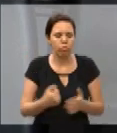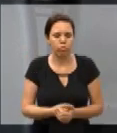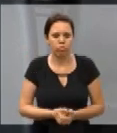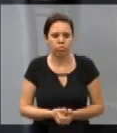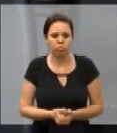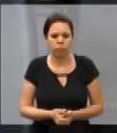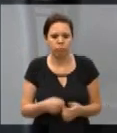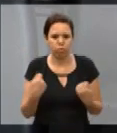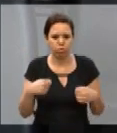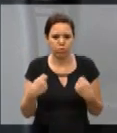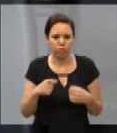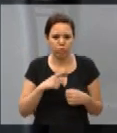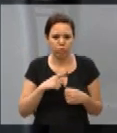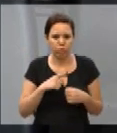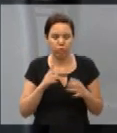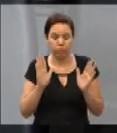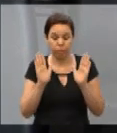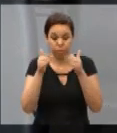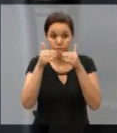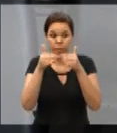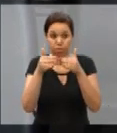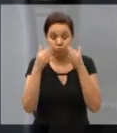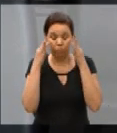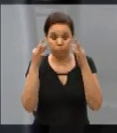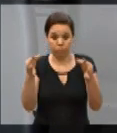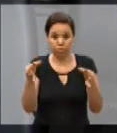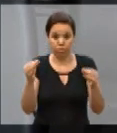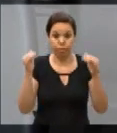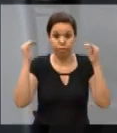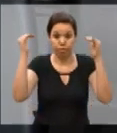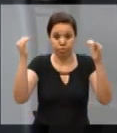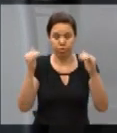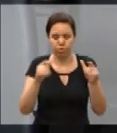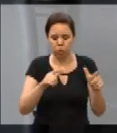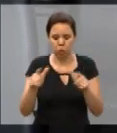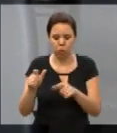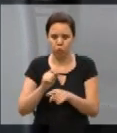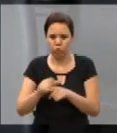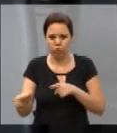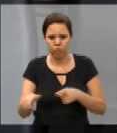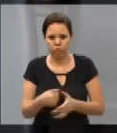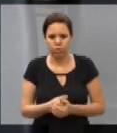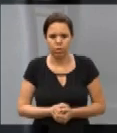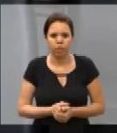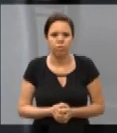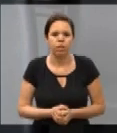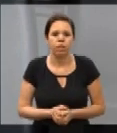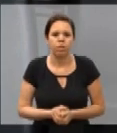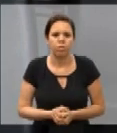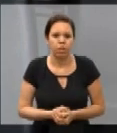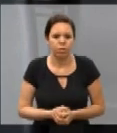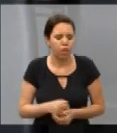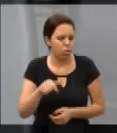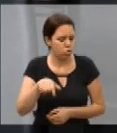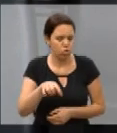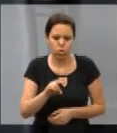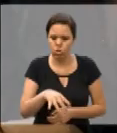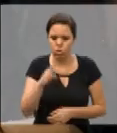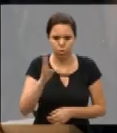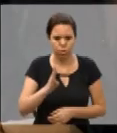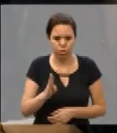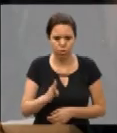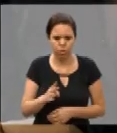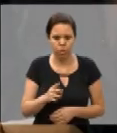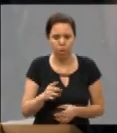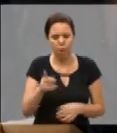Você tem que ter um nível de concentração muito grande quando você trabalha em locação. E isso não foi só aqui no Brasil, né?